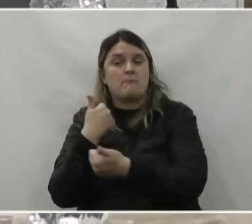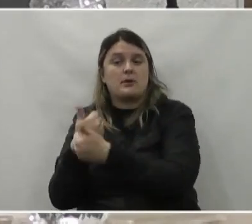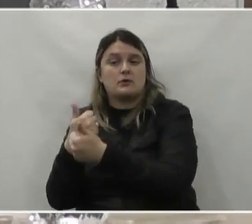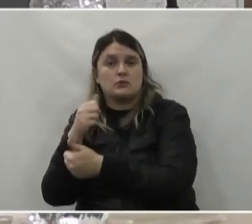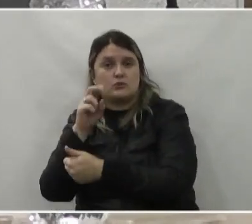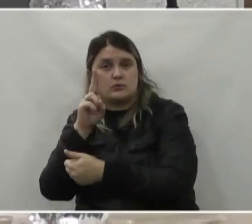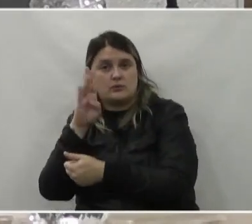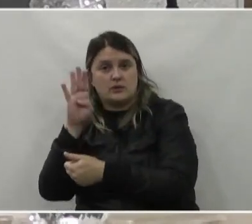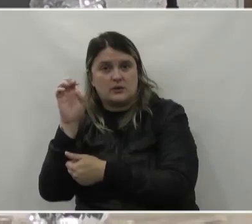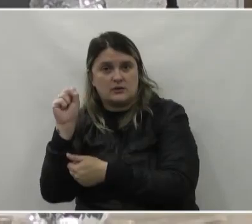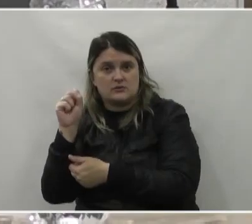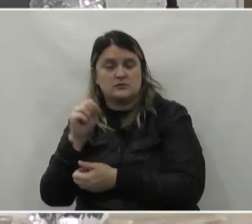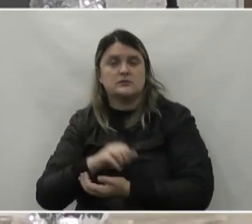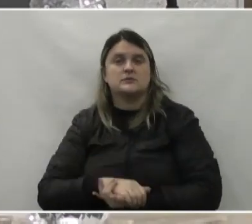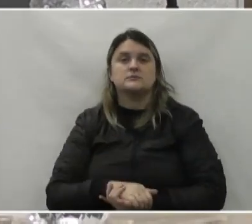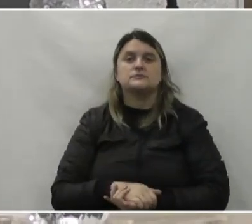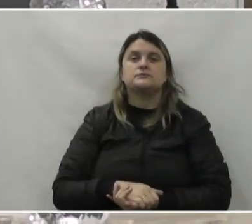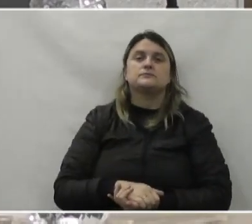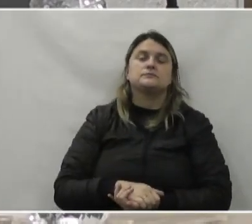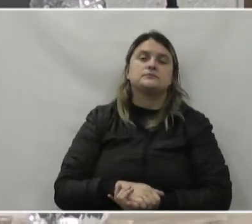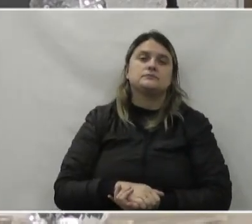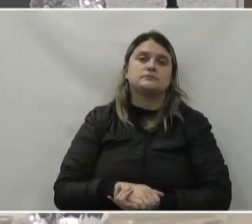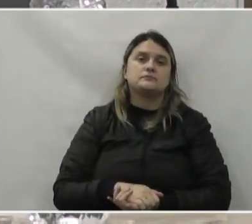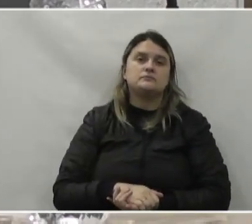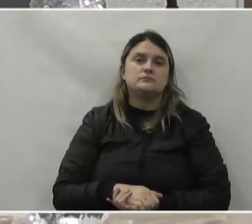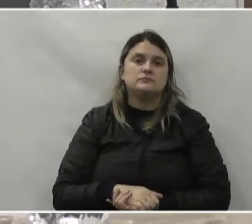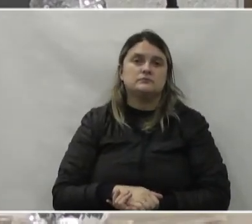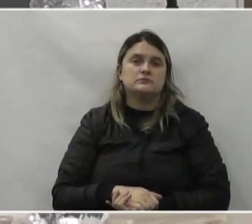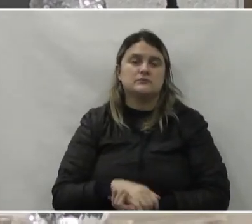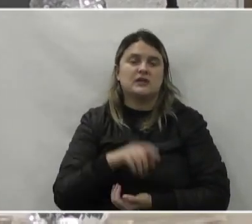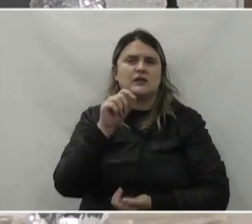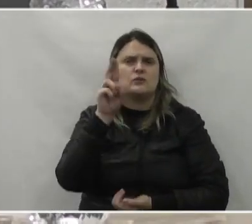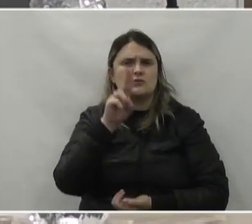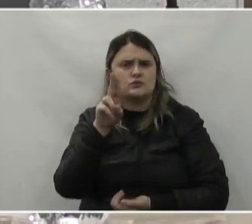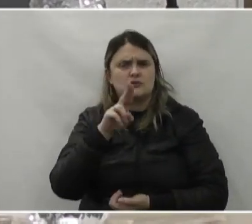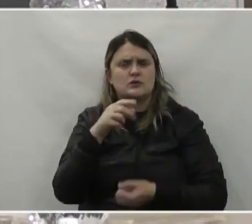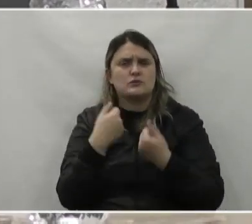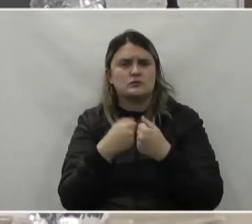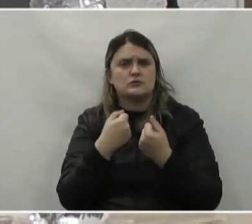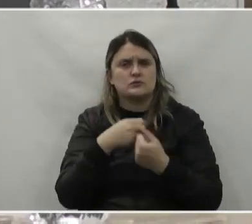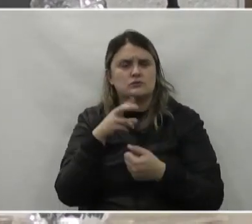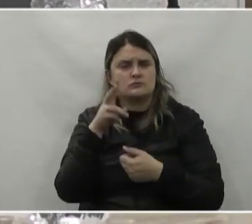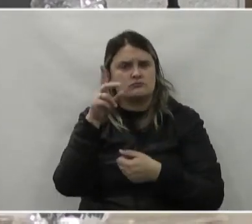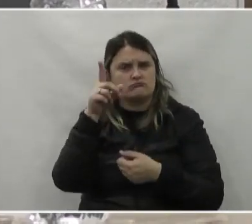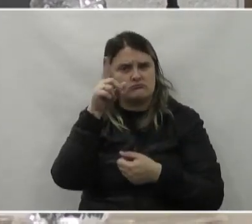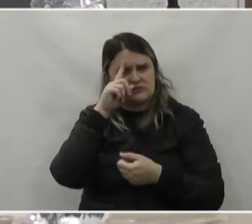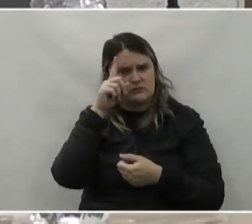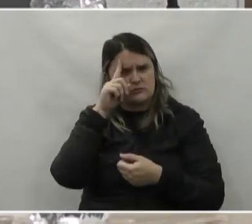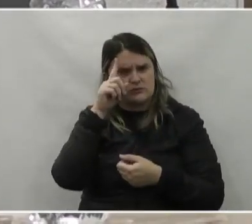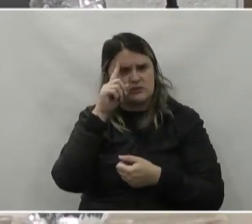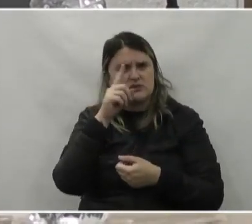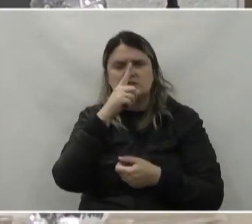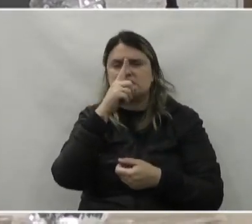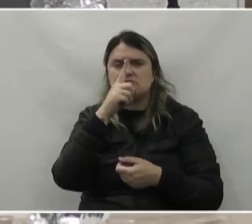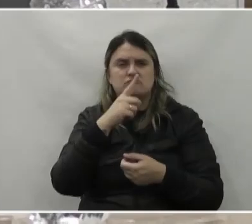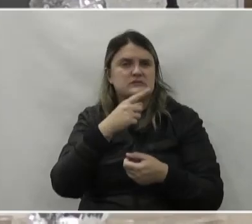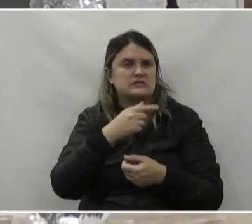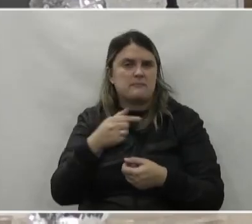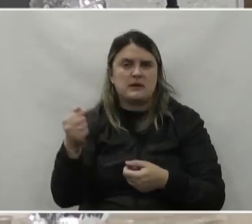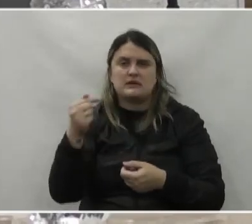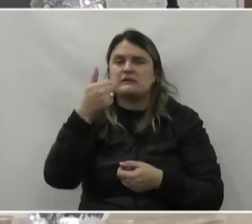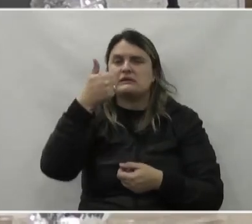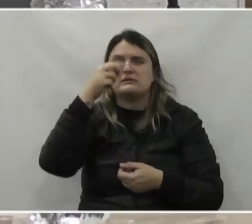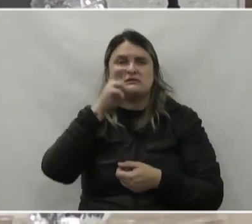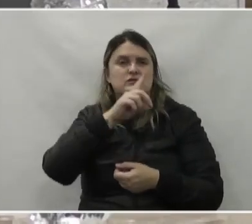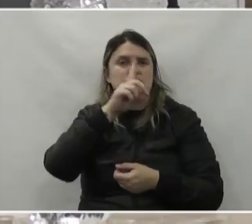aquele pessoal que utiliza desse ônibus. Praticamente tem gente que cada semana, cada 15 dias está